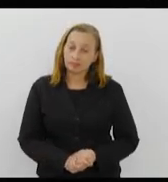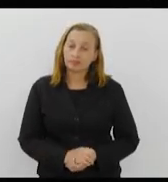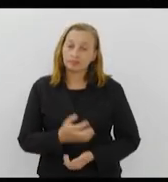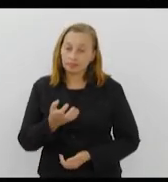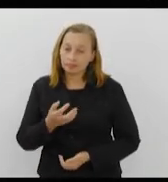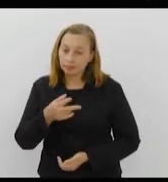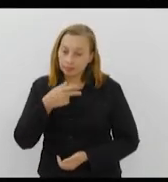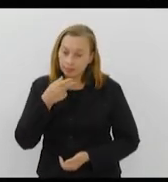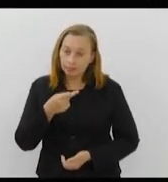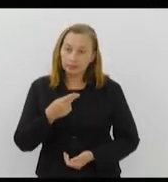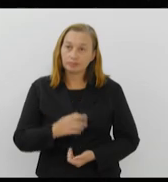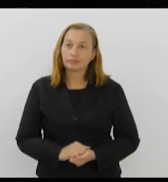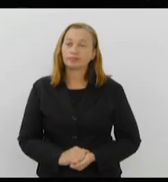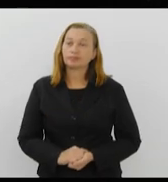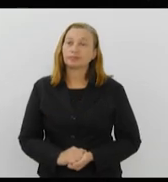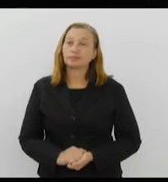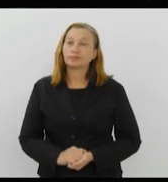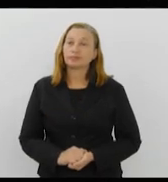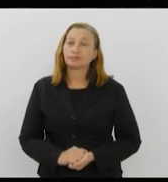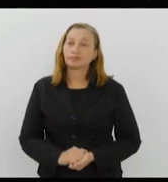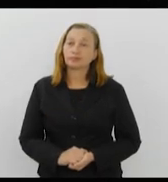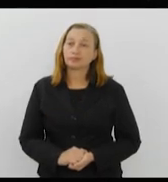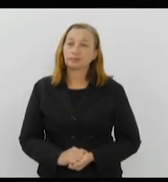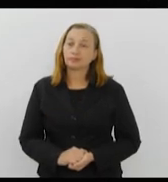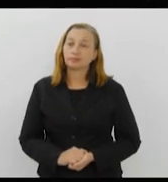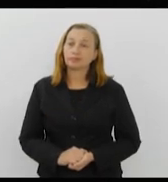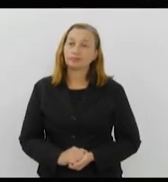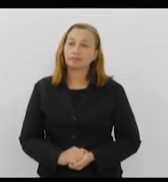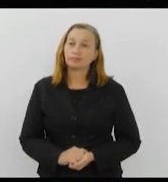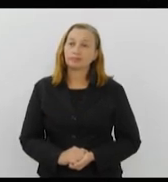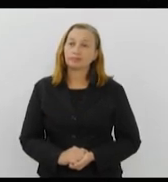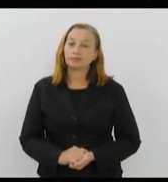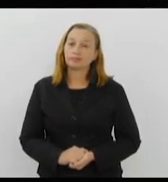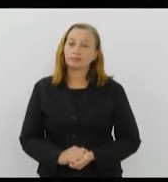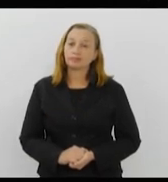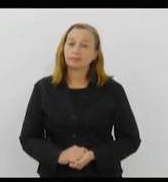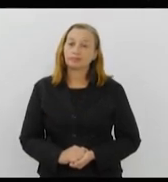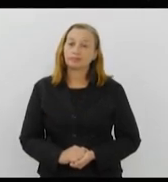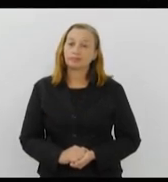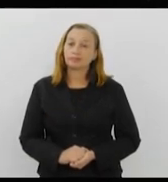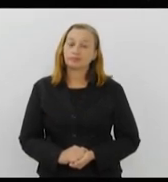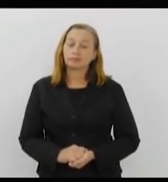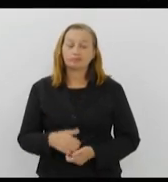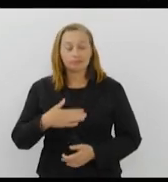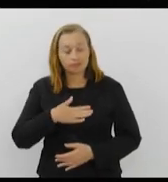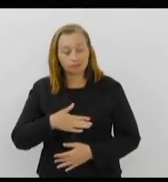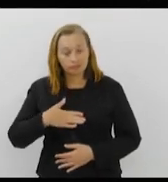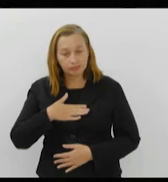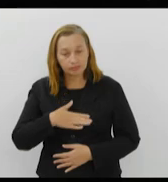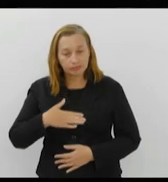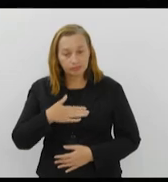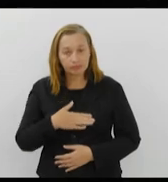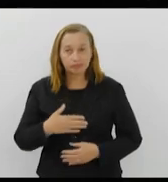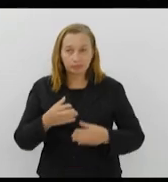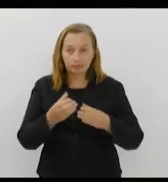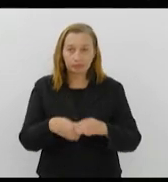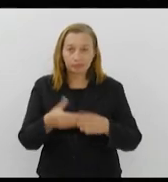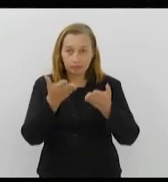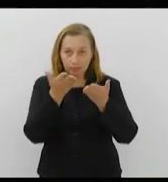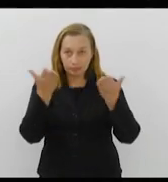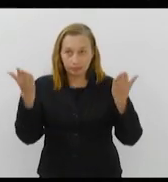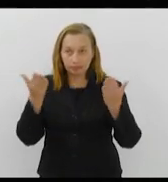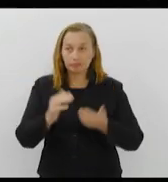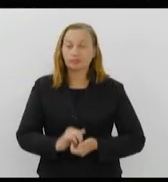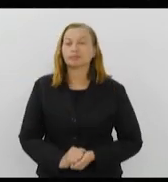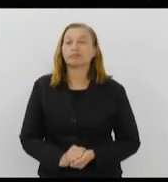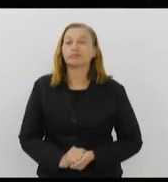queria trazer, né? Até também em satisfação a esses concursados